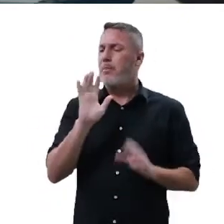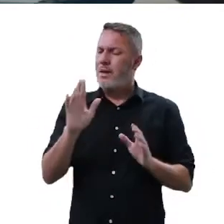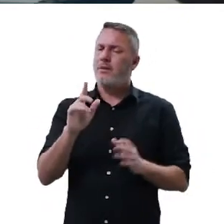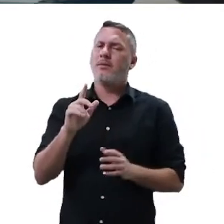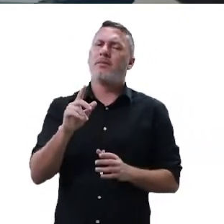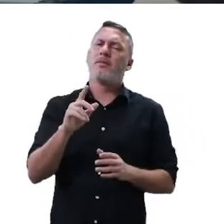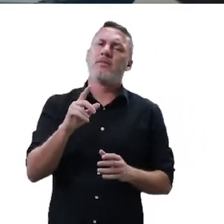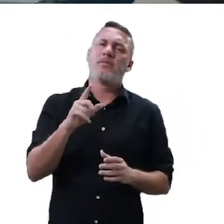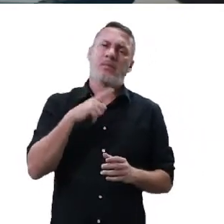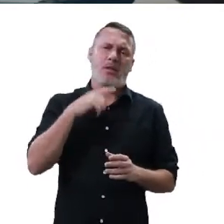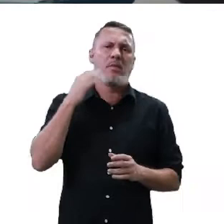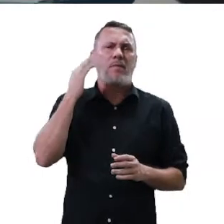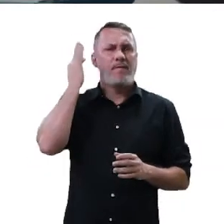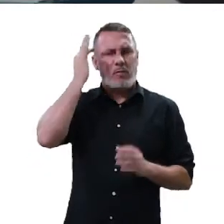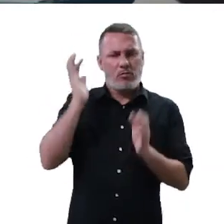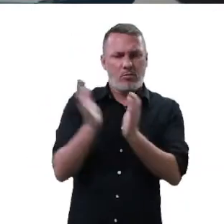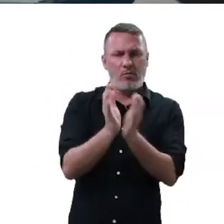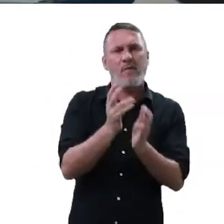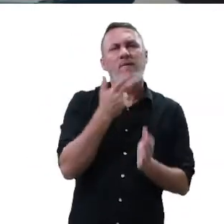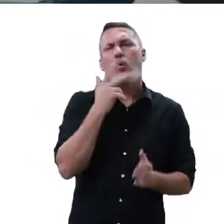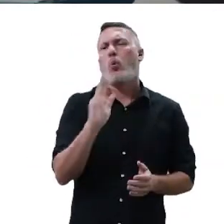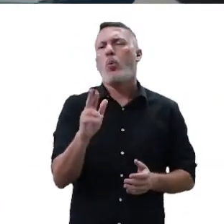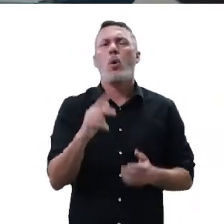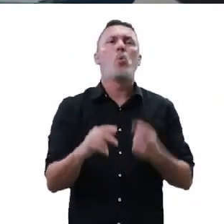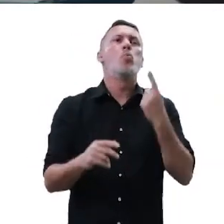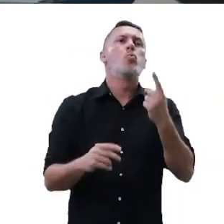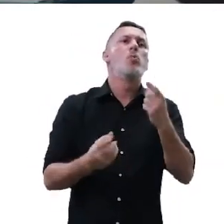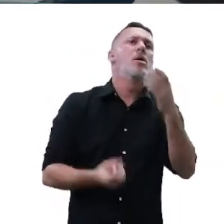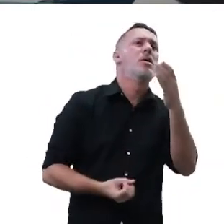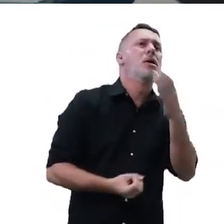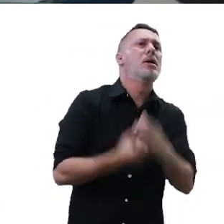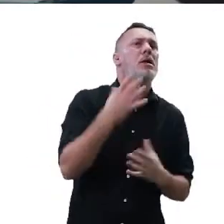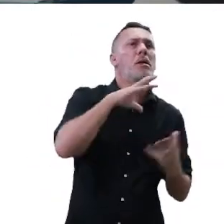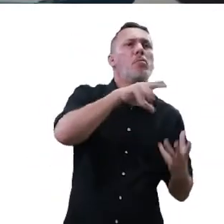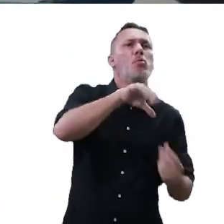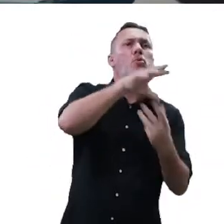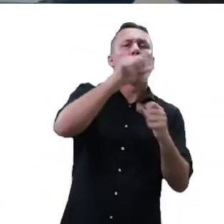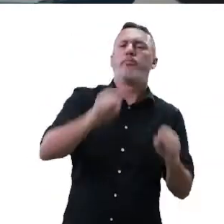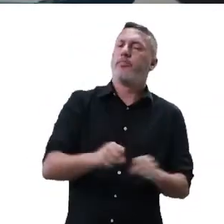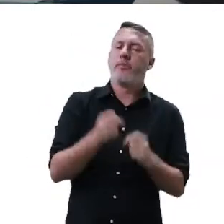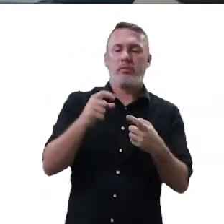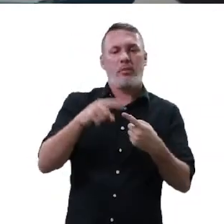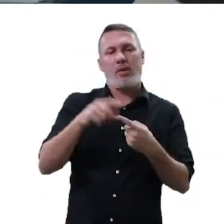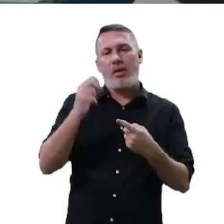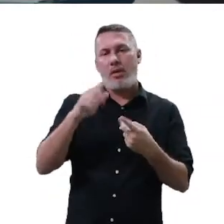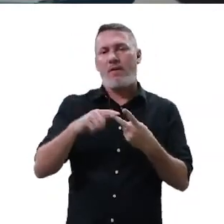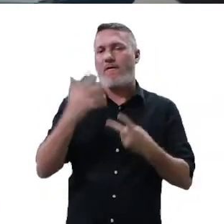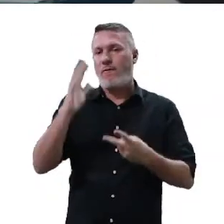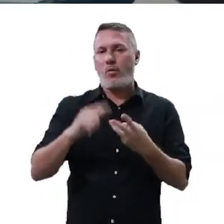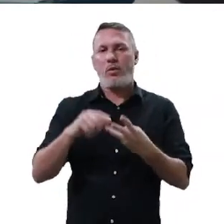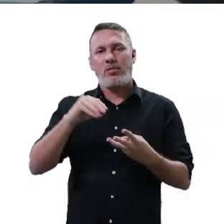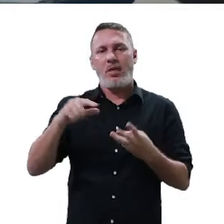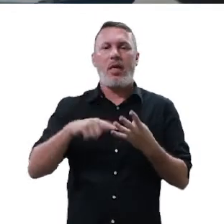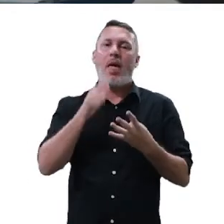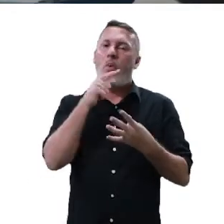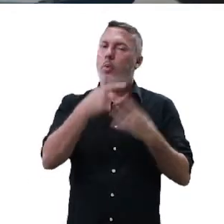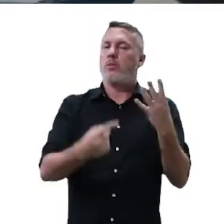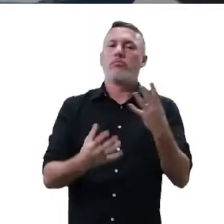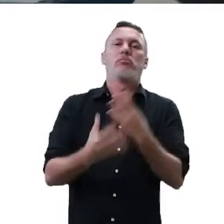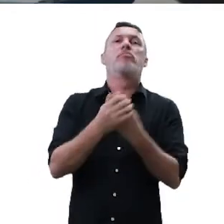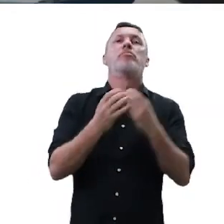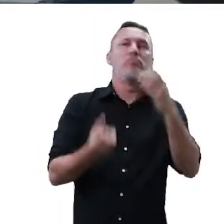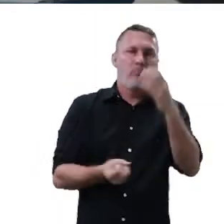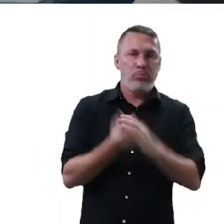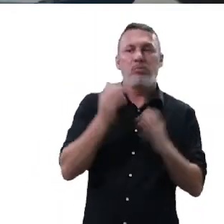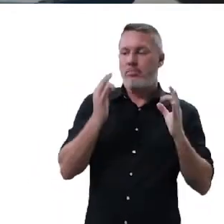dizendo então que não existe um elemento que a partir do qual tudo existe. São 4 elementos: ar, fogo, terra e água. Só lembrando do filme